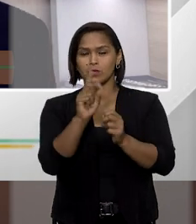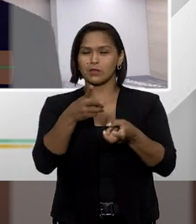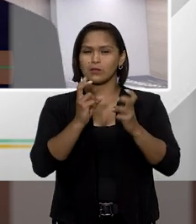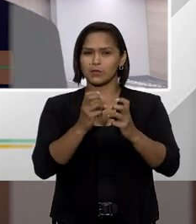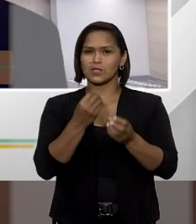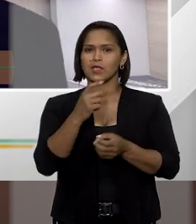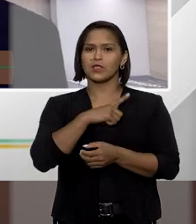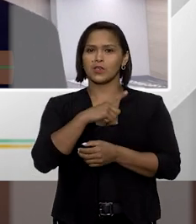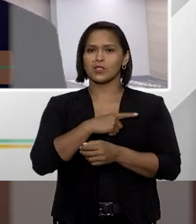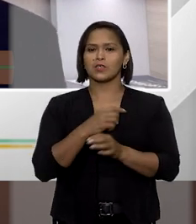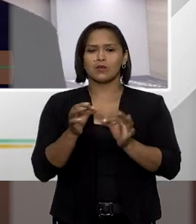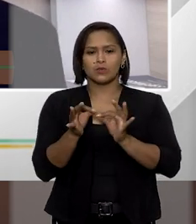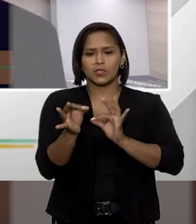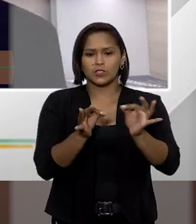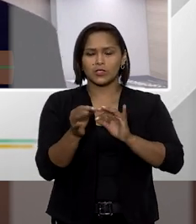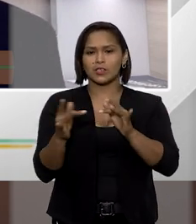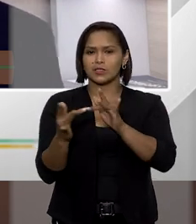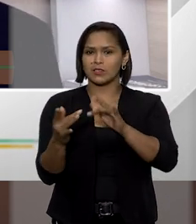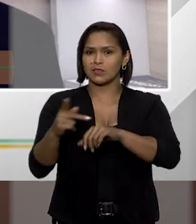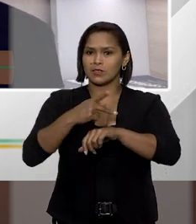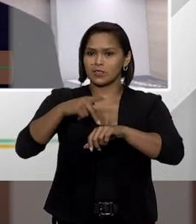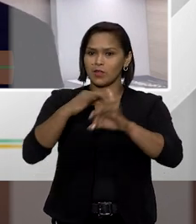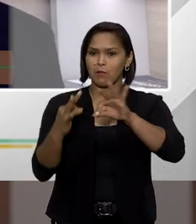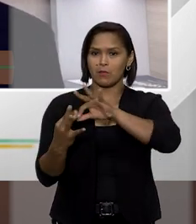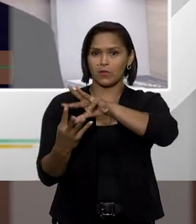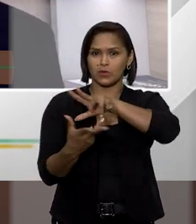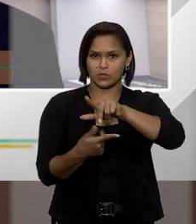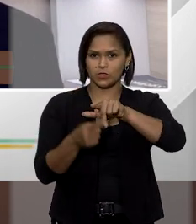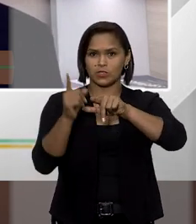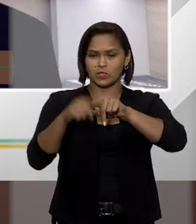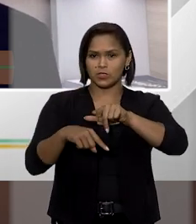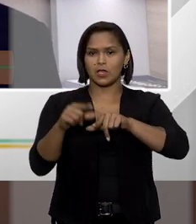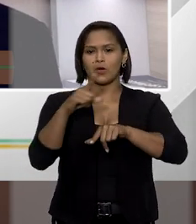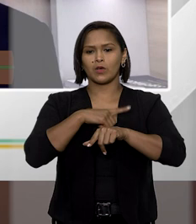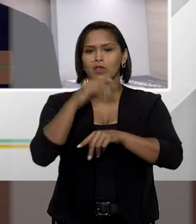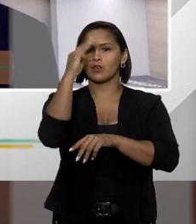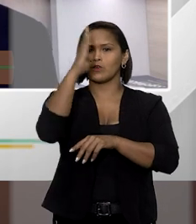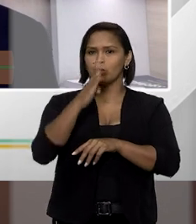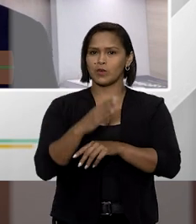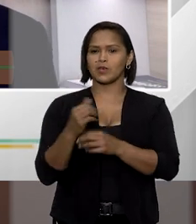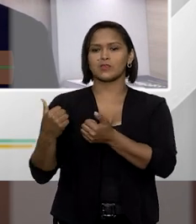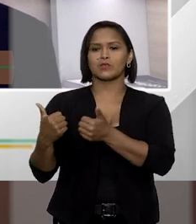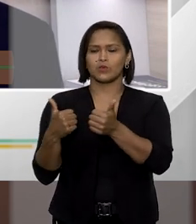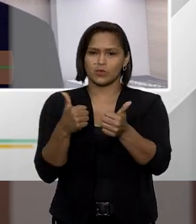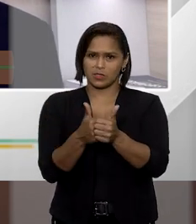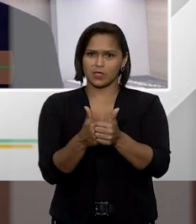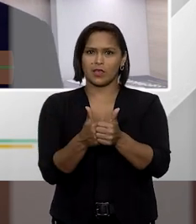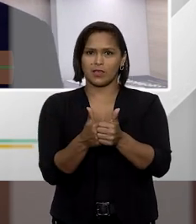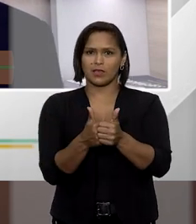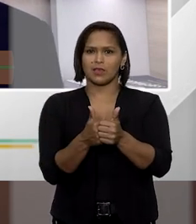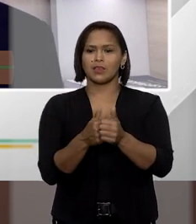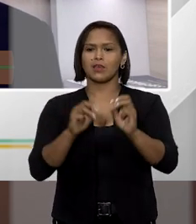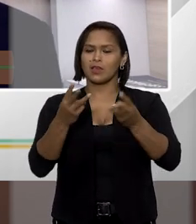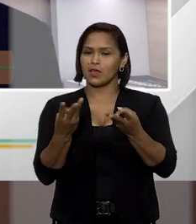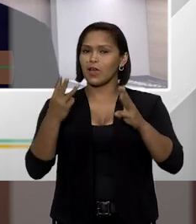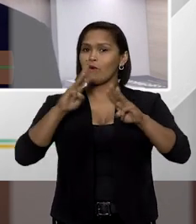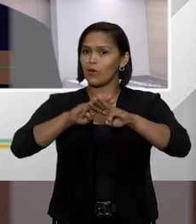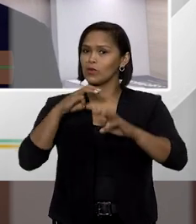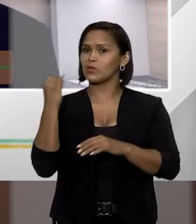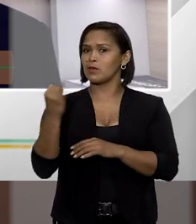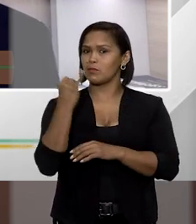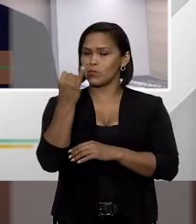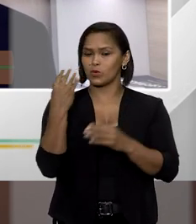vejam, nós temos uma diretriz internacional mundial, da qual o Brasil é signatário, que é a Convenção da ONU, e, portanto,